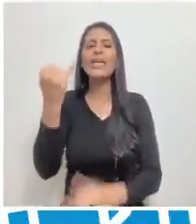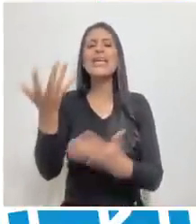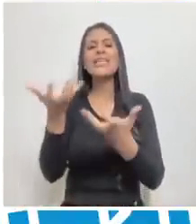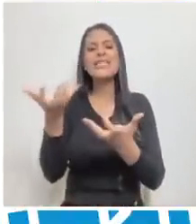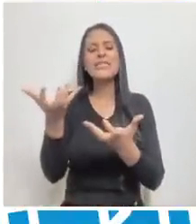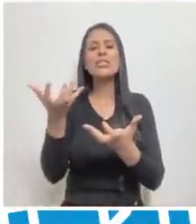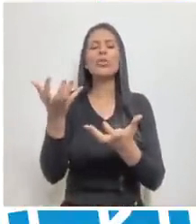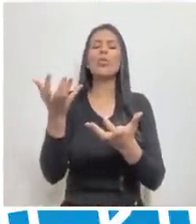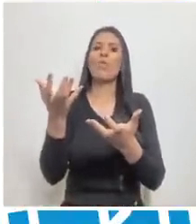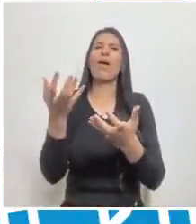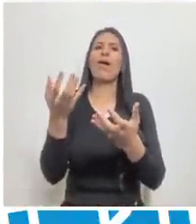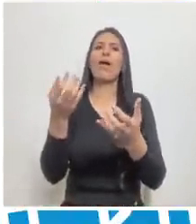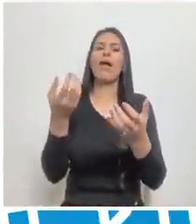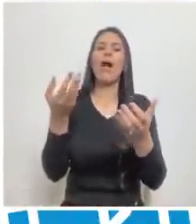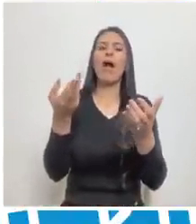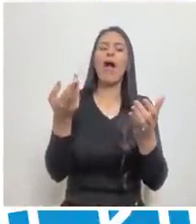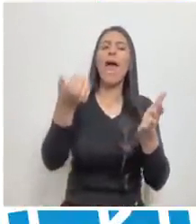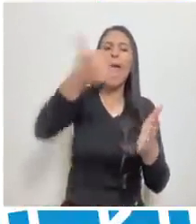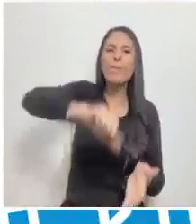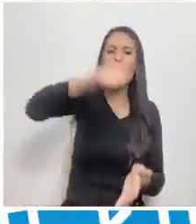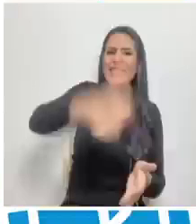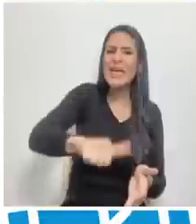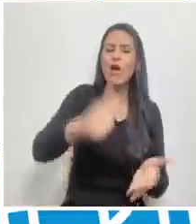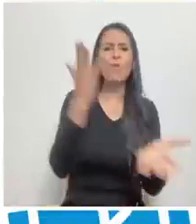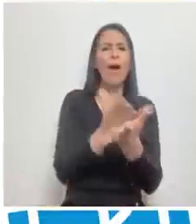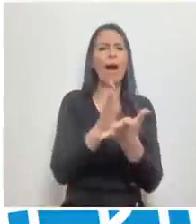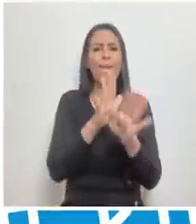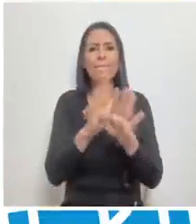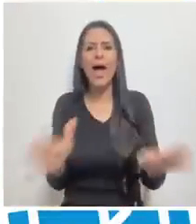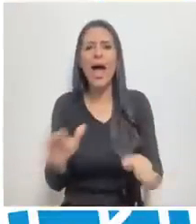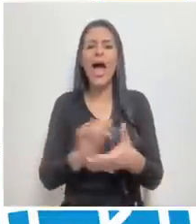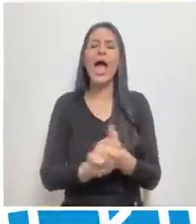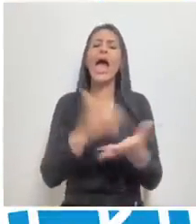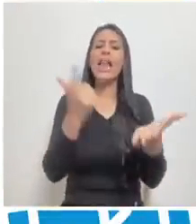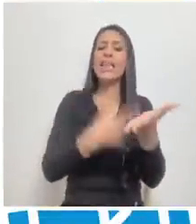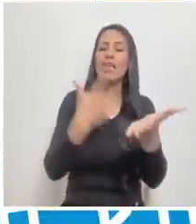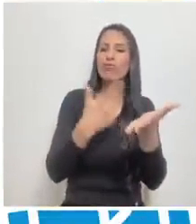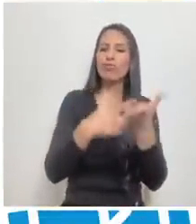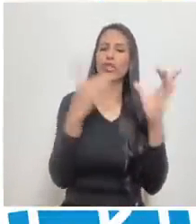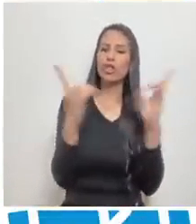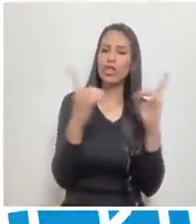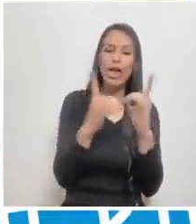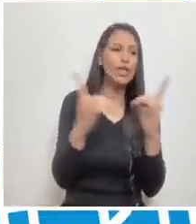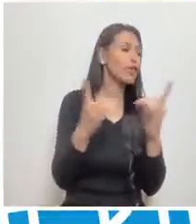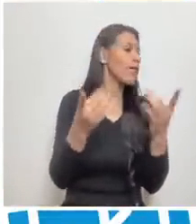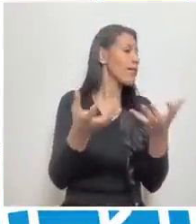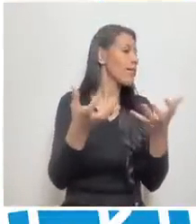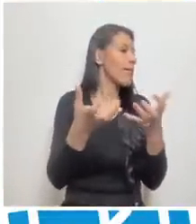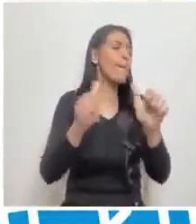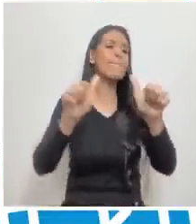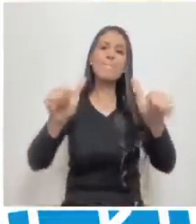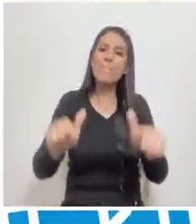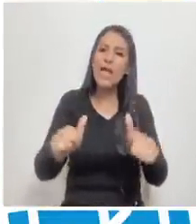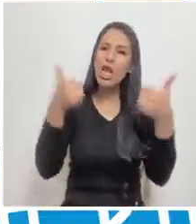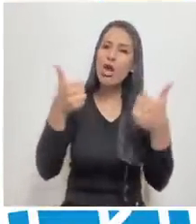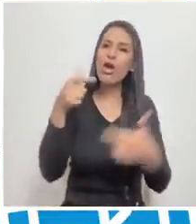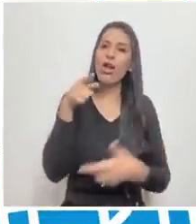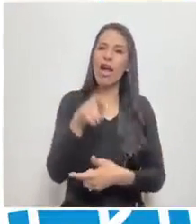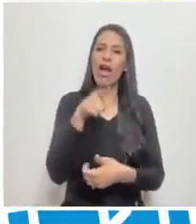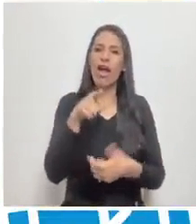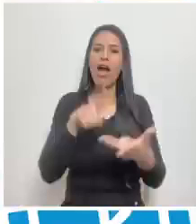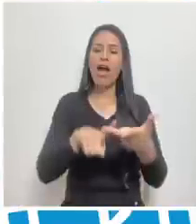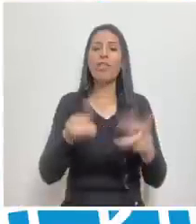a melhoria do livro didático, a avaliação do livro didático, né? A alfabetização, enfim,